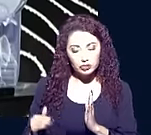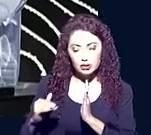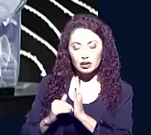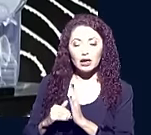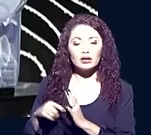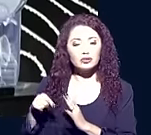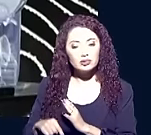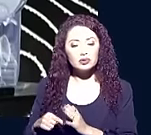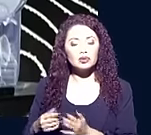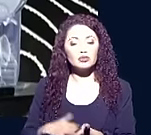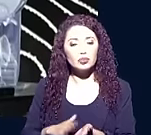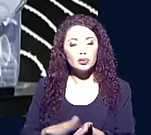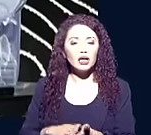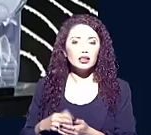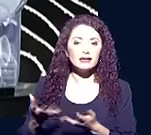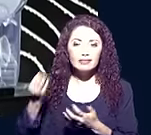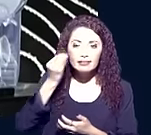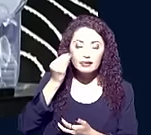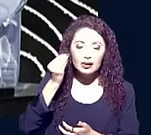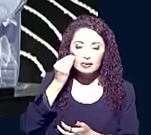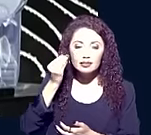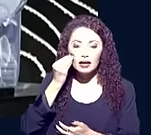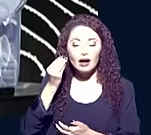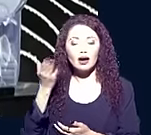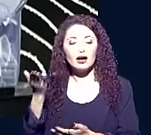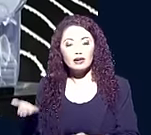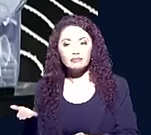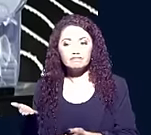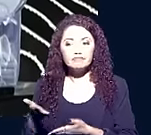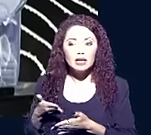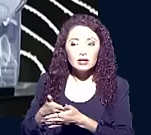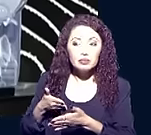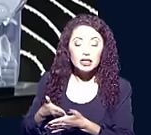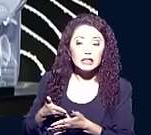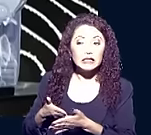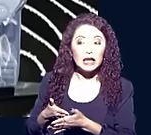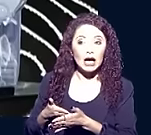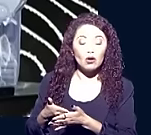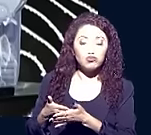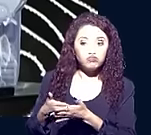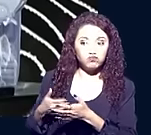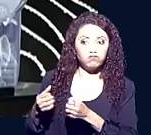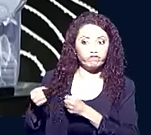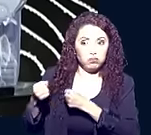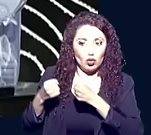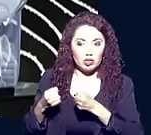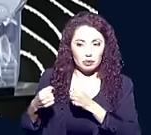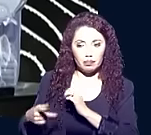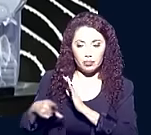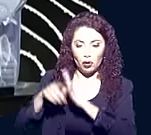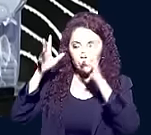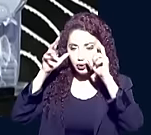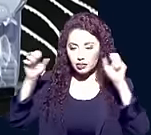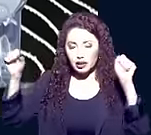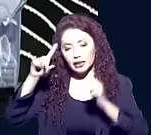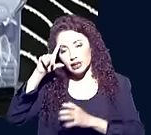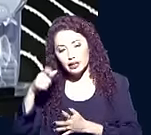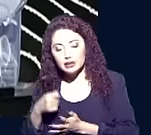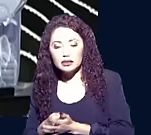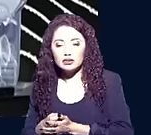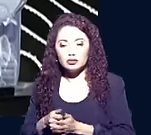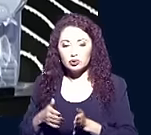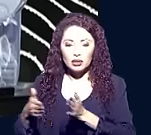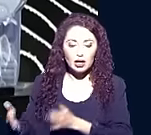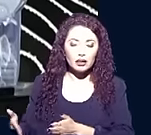uma pauta de limitar ou tentar circunscrever de alguma forma os poderes do STF seja no sentido de limitar decisões áticas